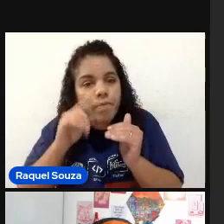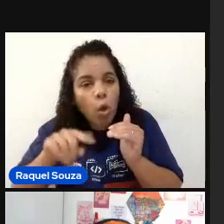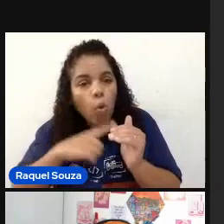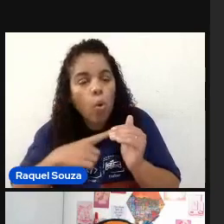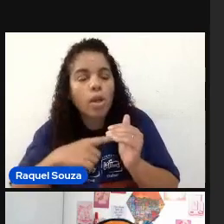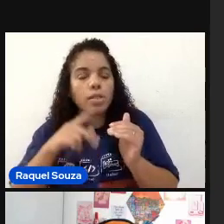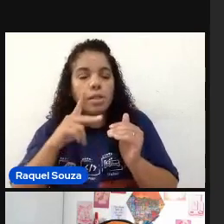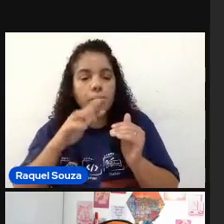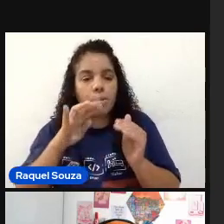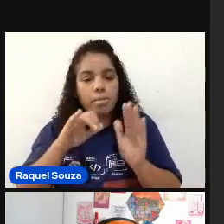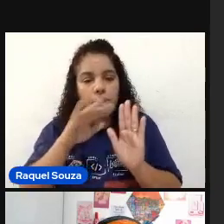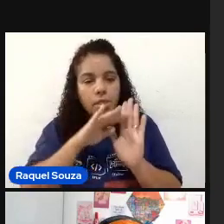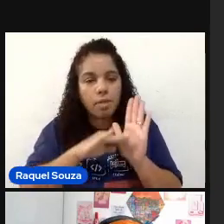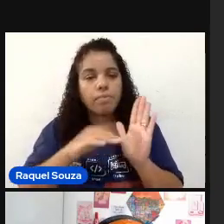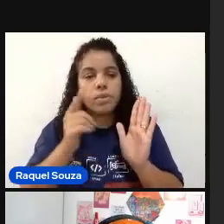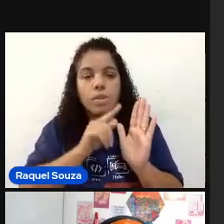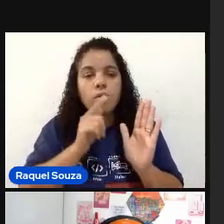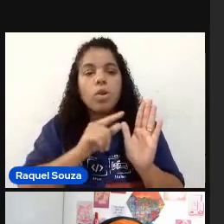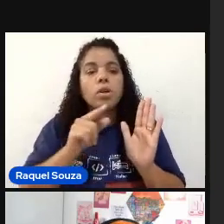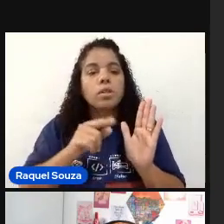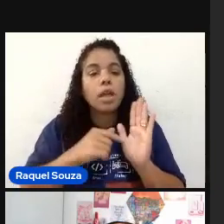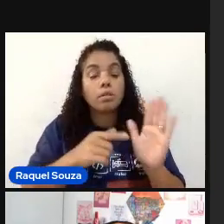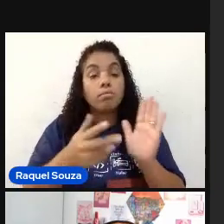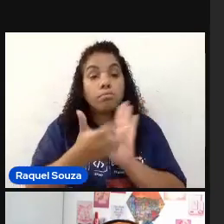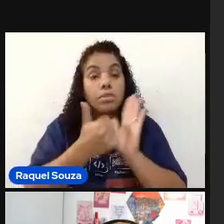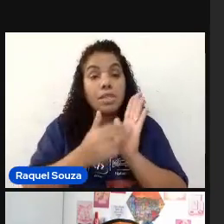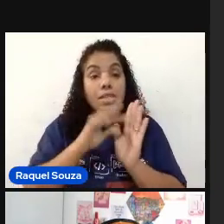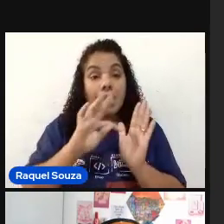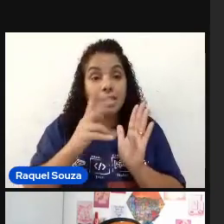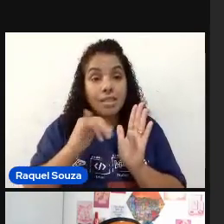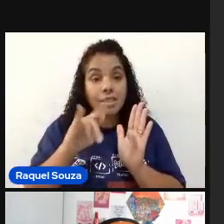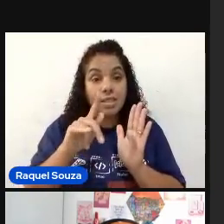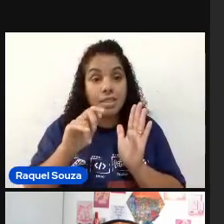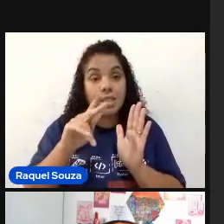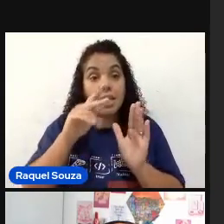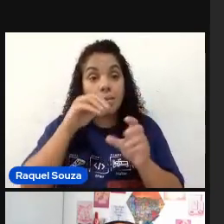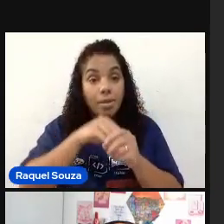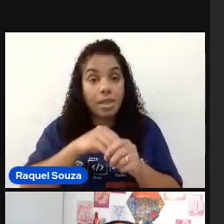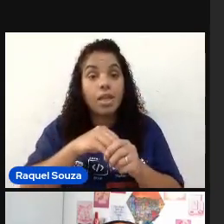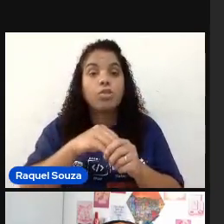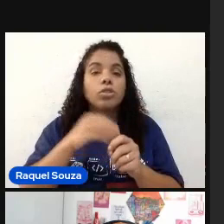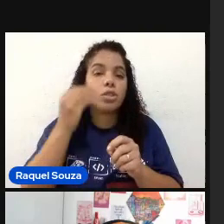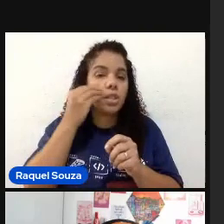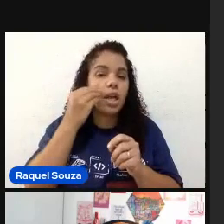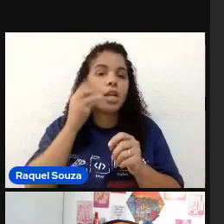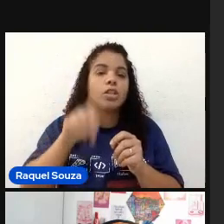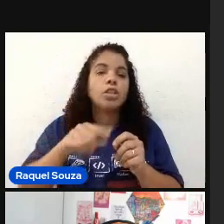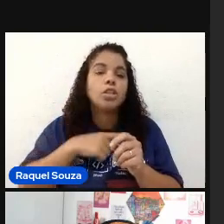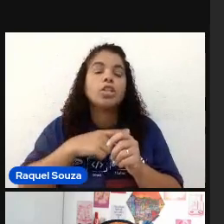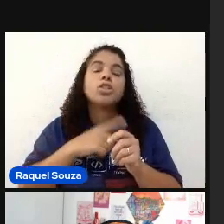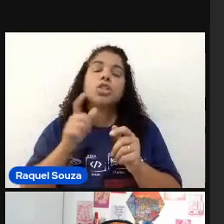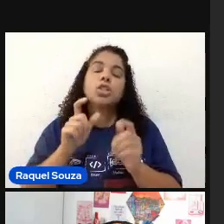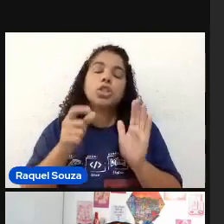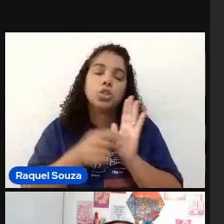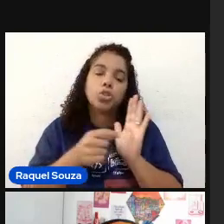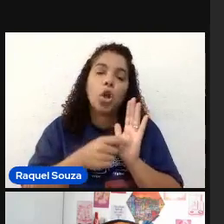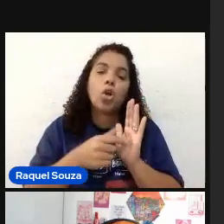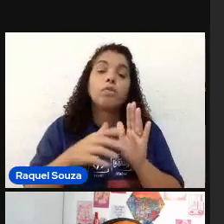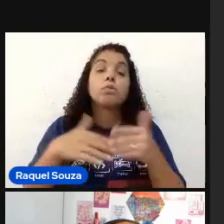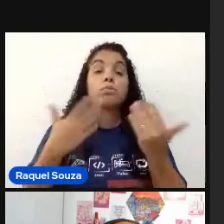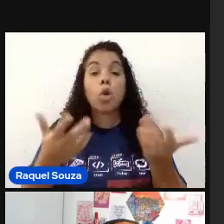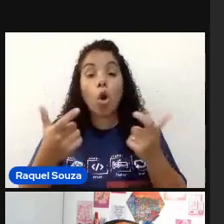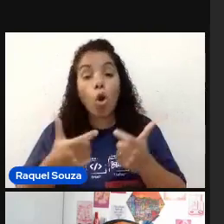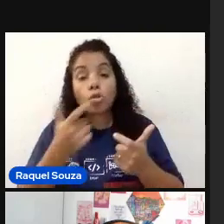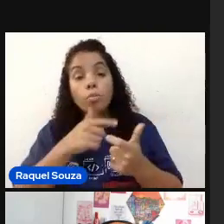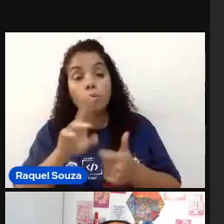gente começa a trazer o Design Thinking para dentro do teste de software. E aí, quando e onde eu posso